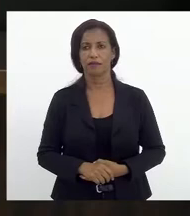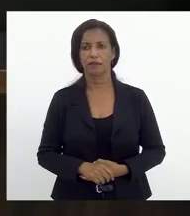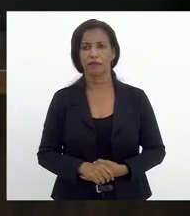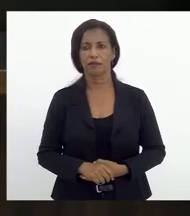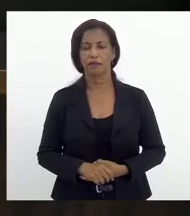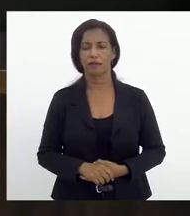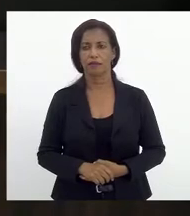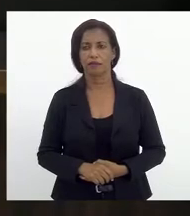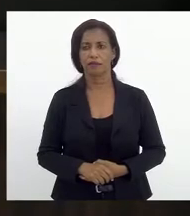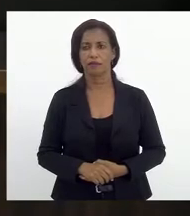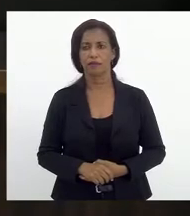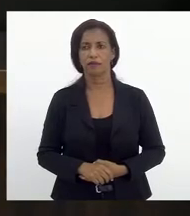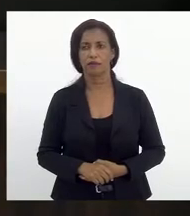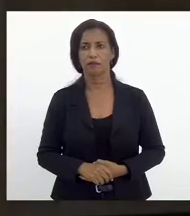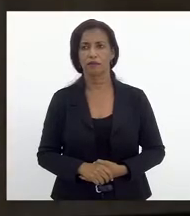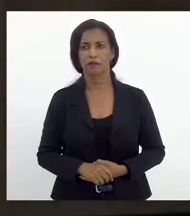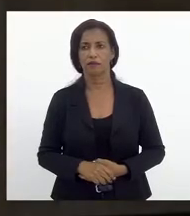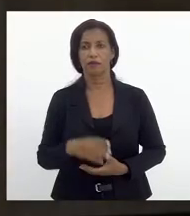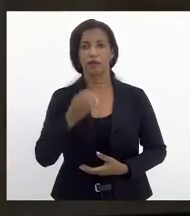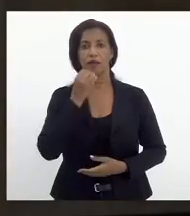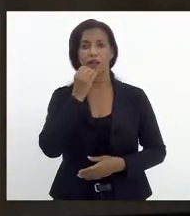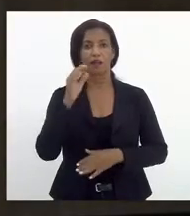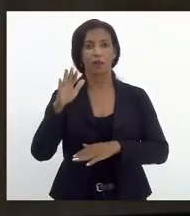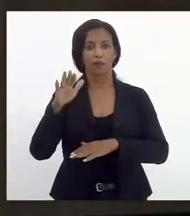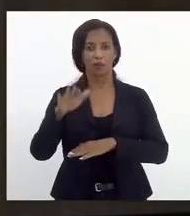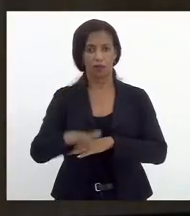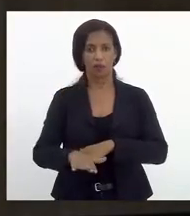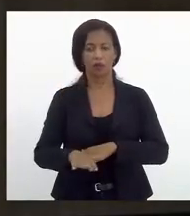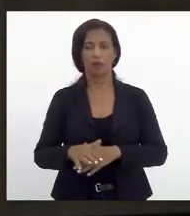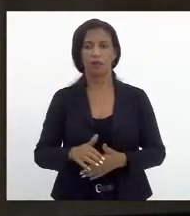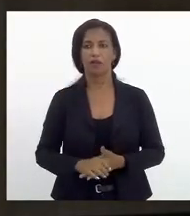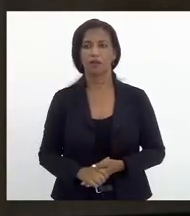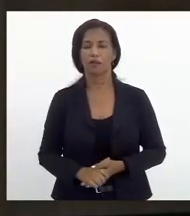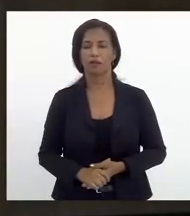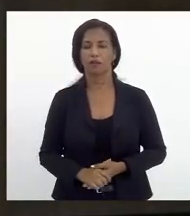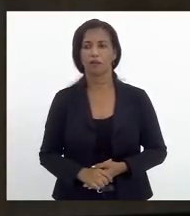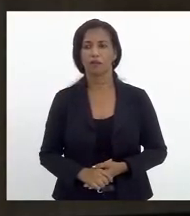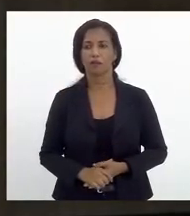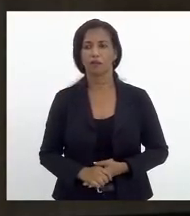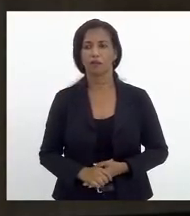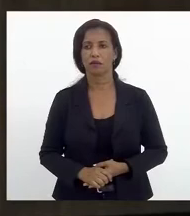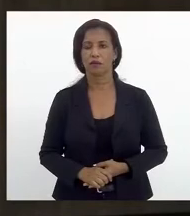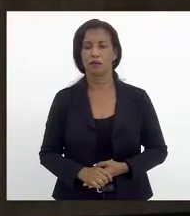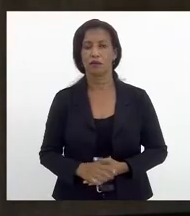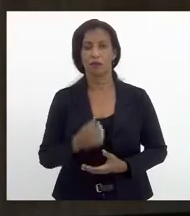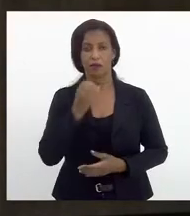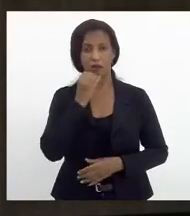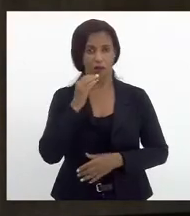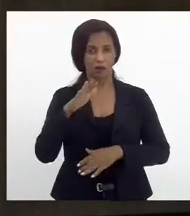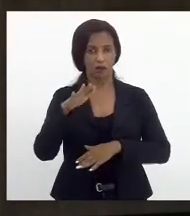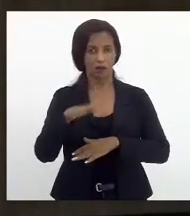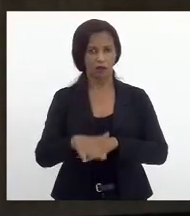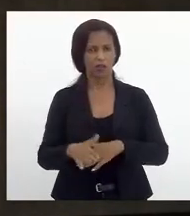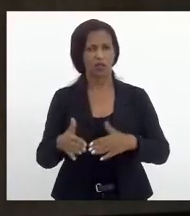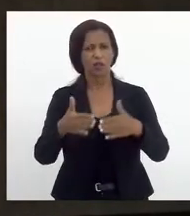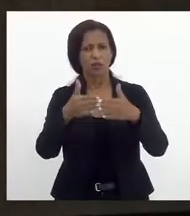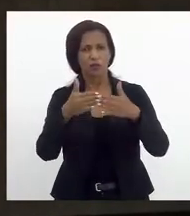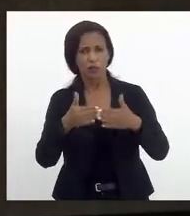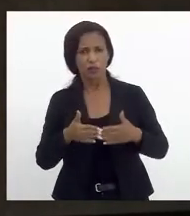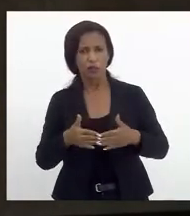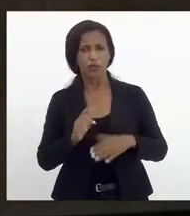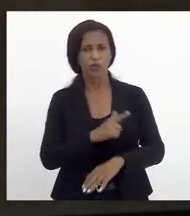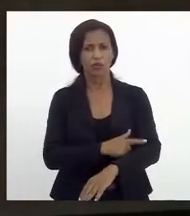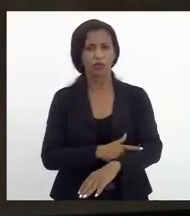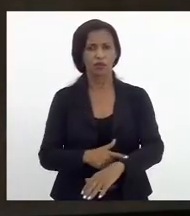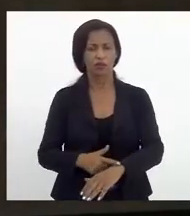Pois não, deputado Anderson. Boa tarde, presidente. Ação da bancada do pessoal, por favor. Obrigada. Boa tarde, presidente. Só pedir, por gentileza,